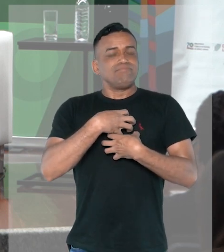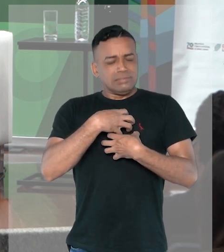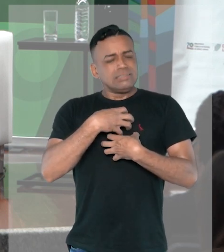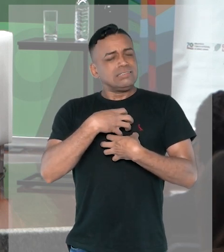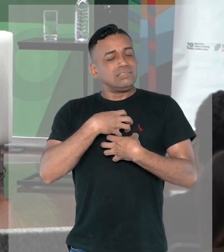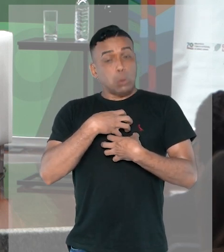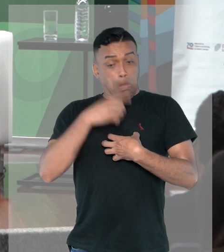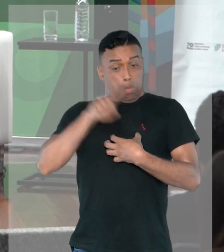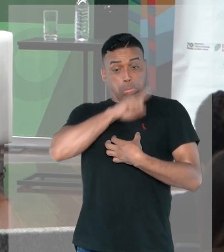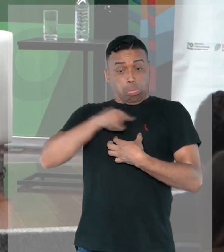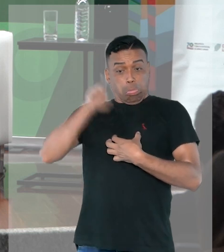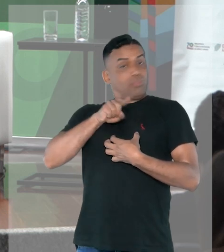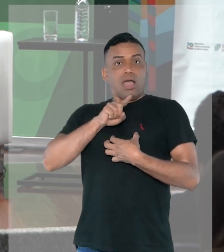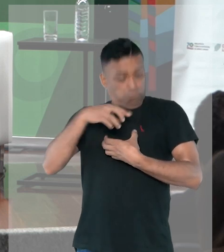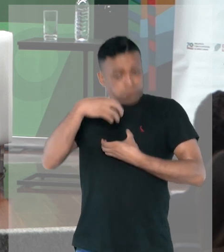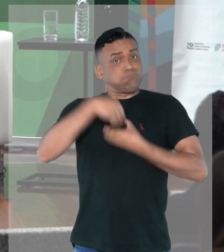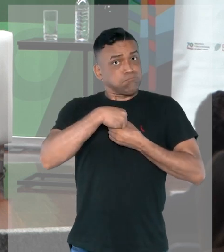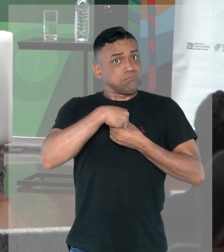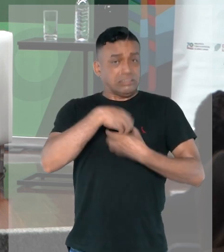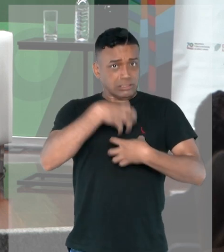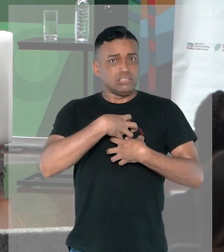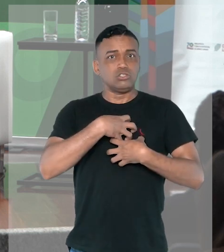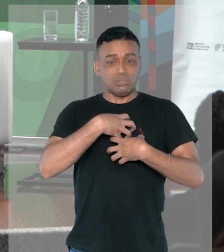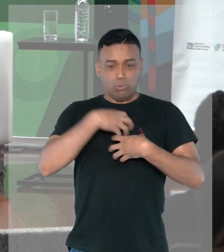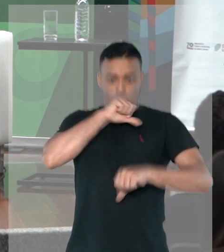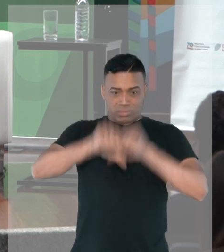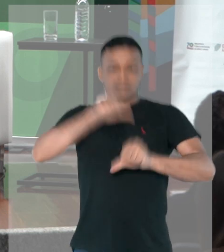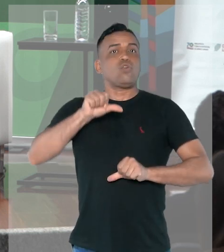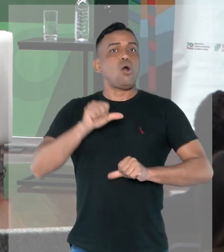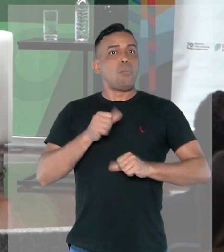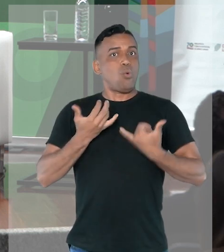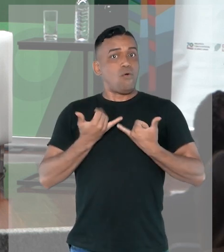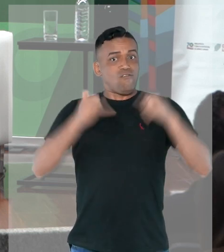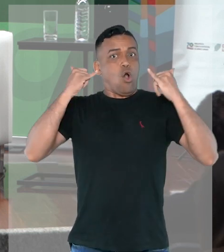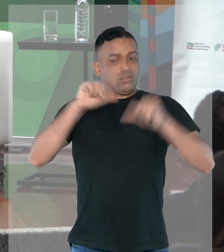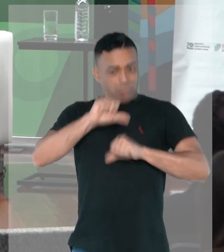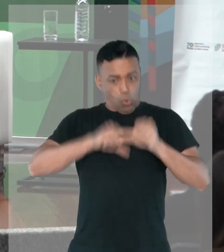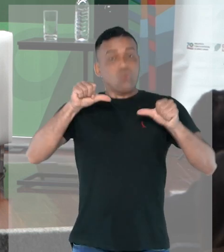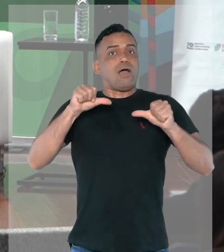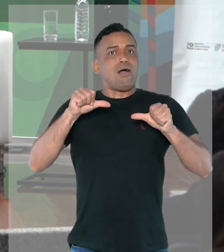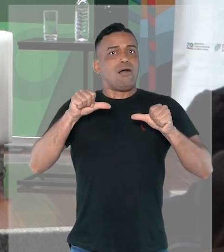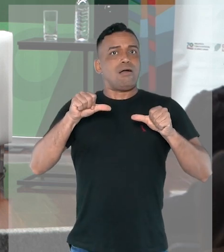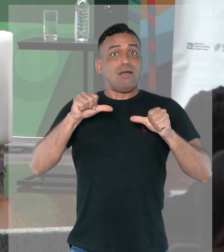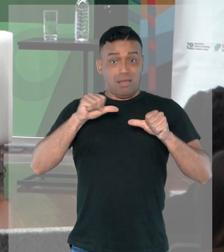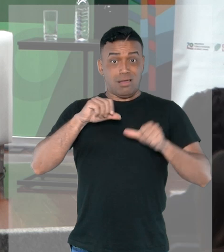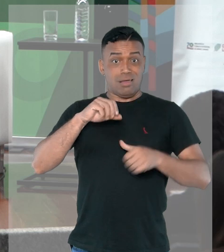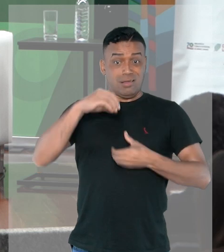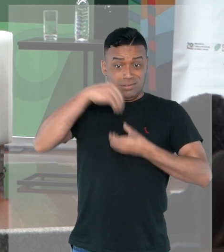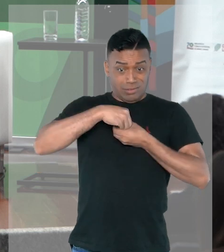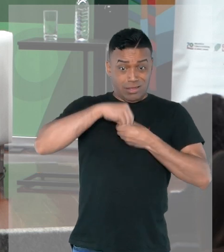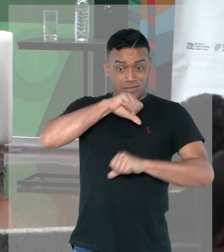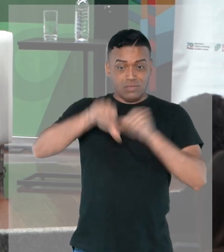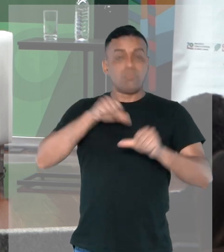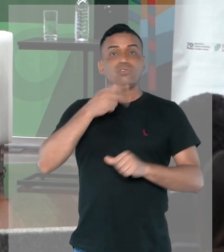eu não nego, eu não mascaro. Mas como é que eu transformo isto? Essa transformação que a gente fala, a